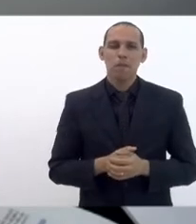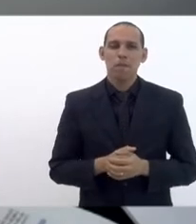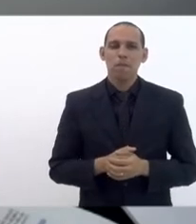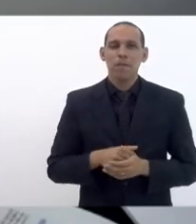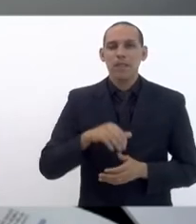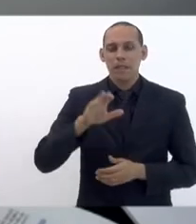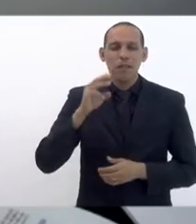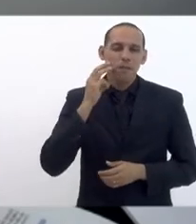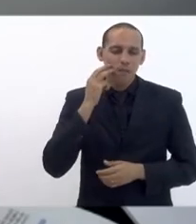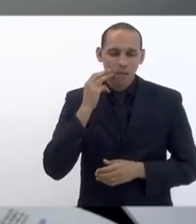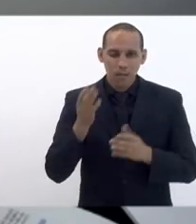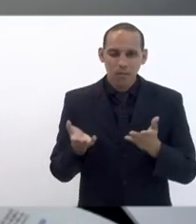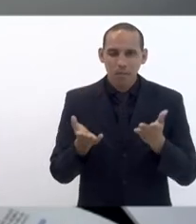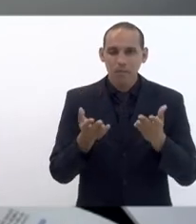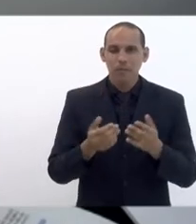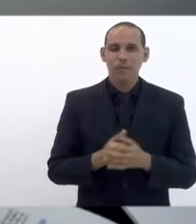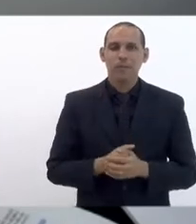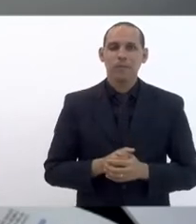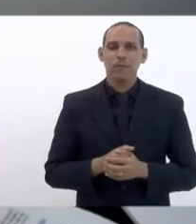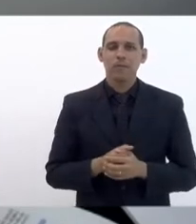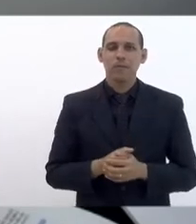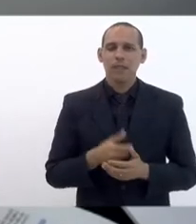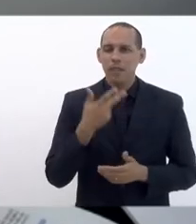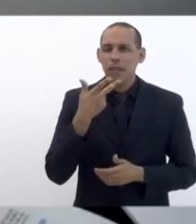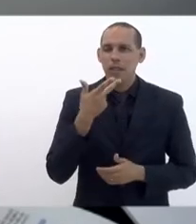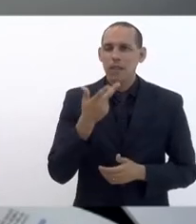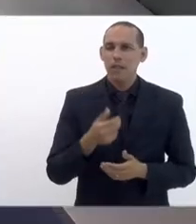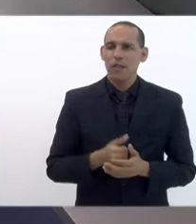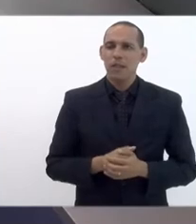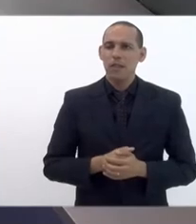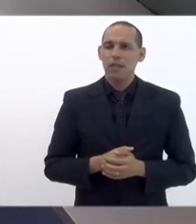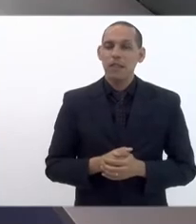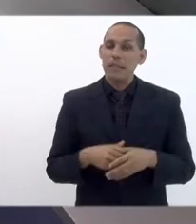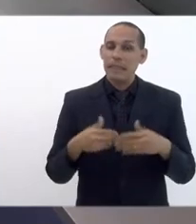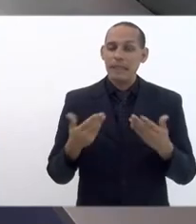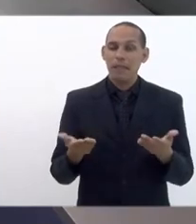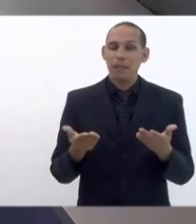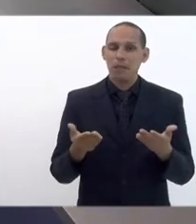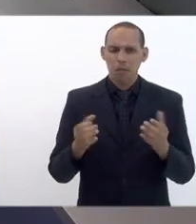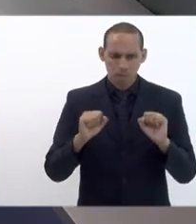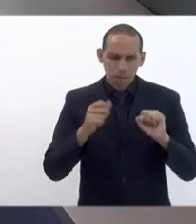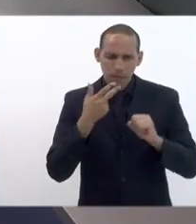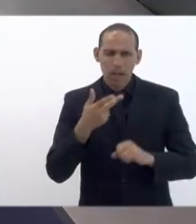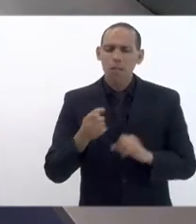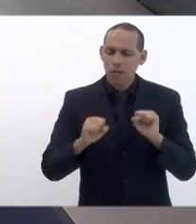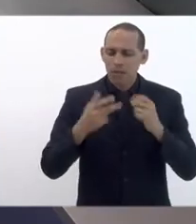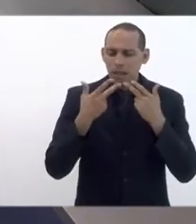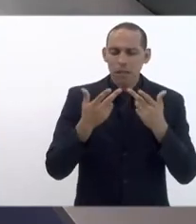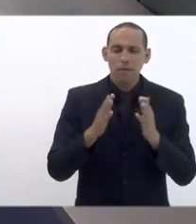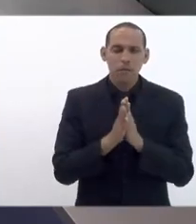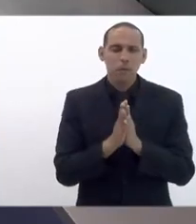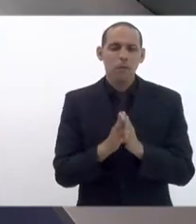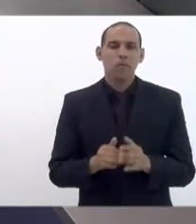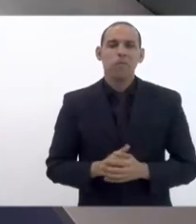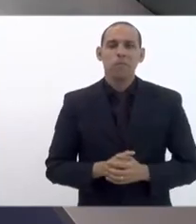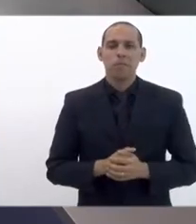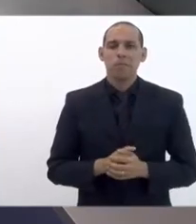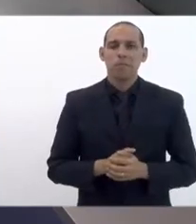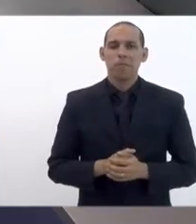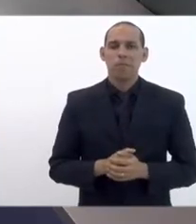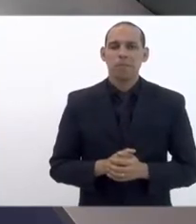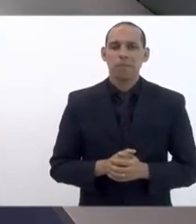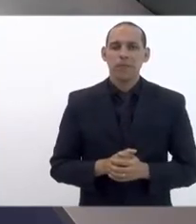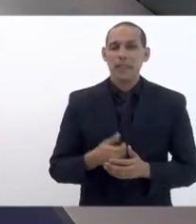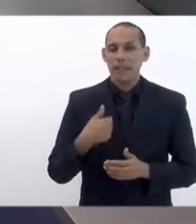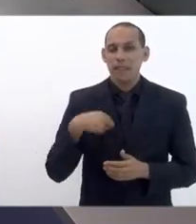Não é. Oi, Valdec, perdão. Você estava falando. Tá certo. Então, posso falar, presidente? Pode falar, por favor, com a palavra. Não,